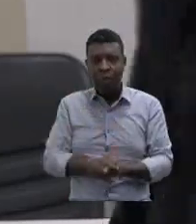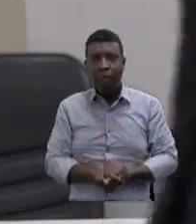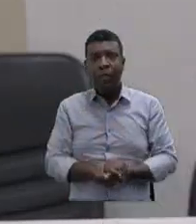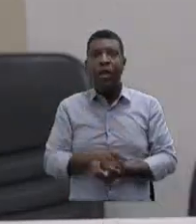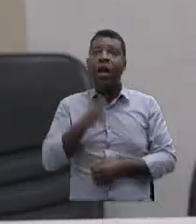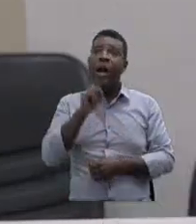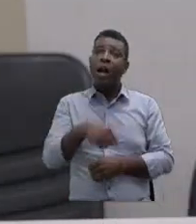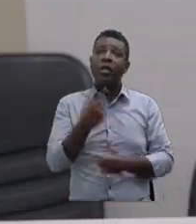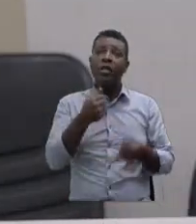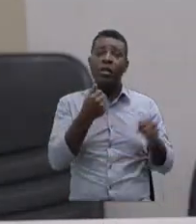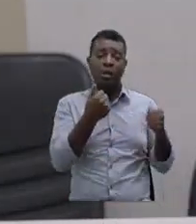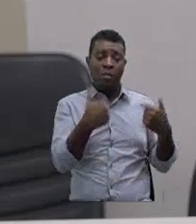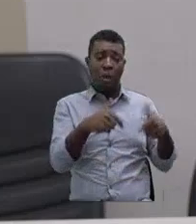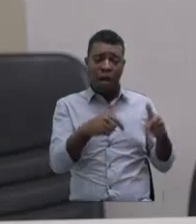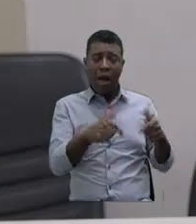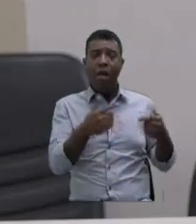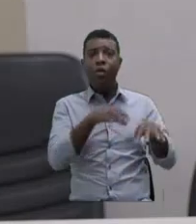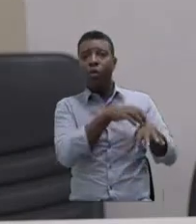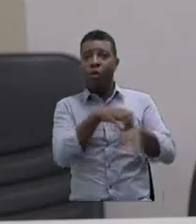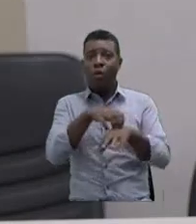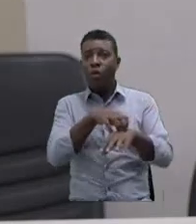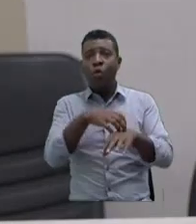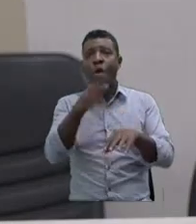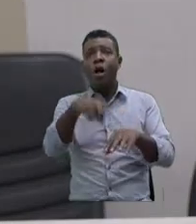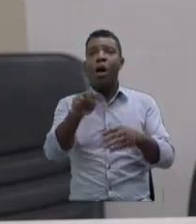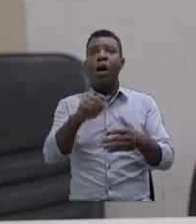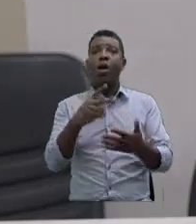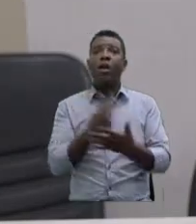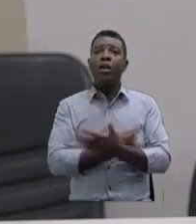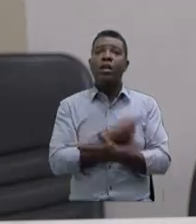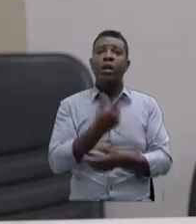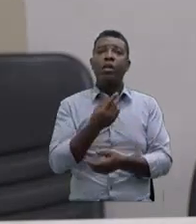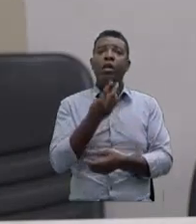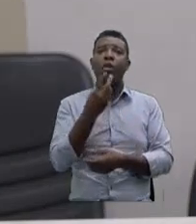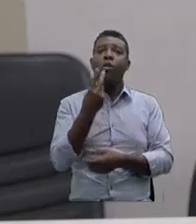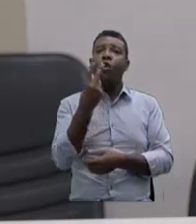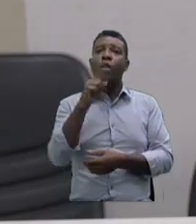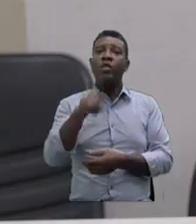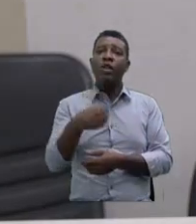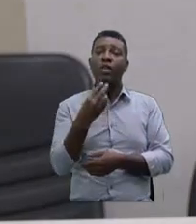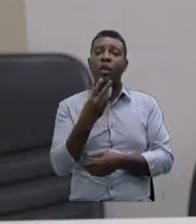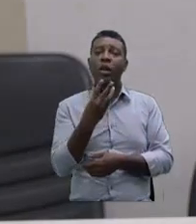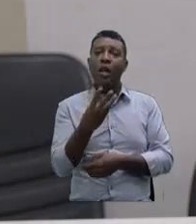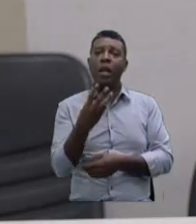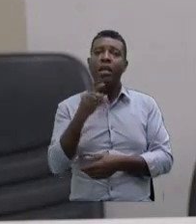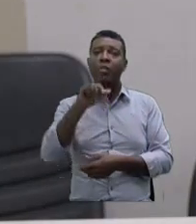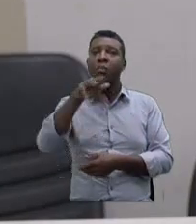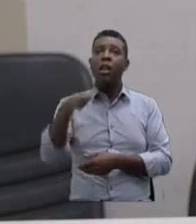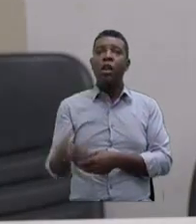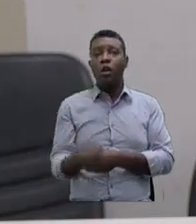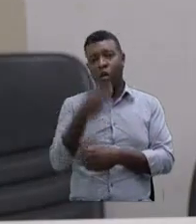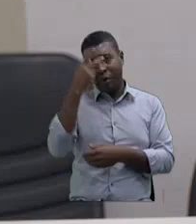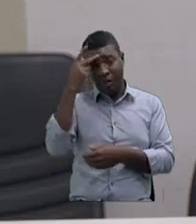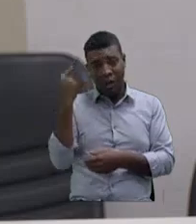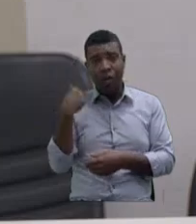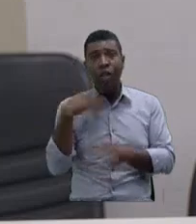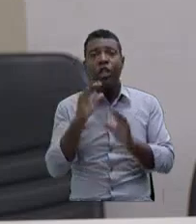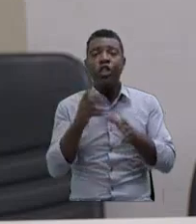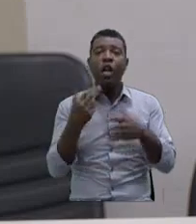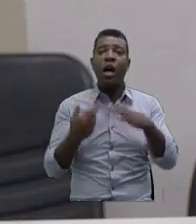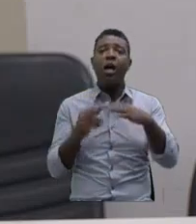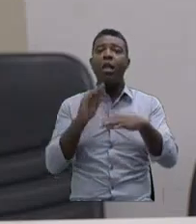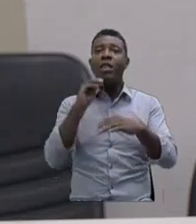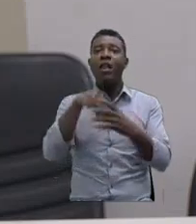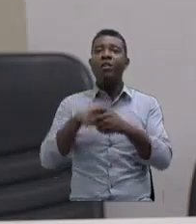Esses são os empregos. O fluxo turístico, 2,3 milhões de pessoas circularam pelo terminal rodoviário de Belo Horizonte entre janeiro e